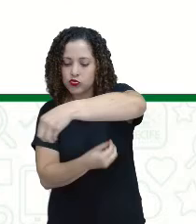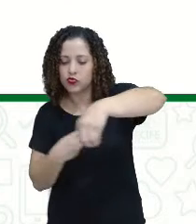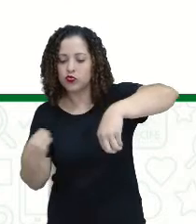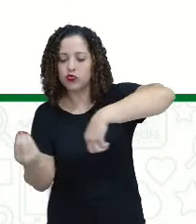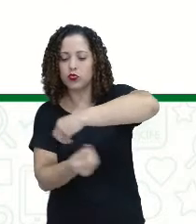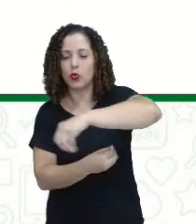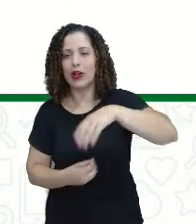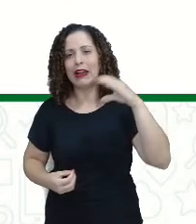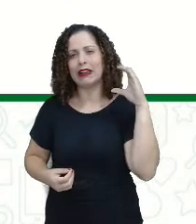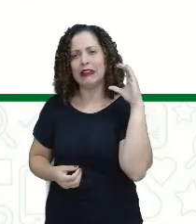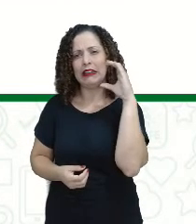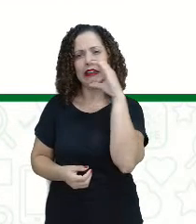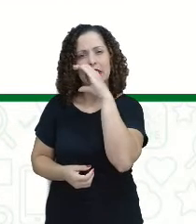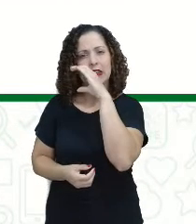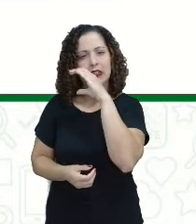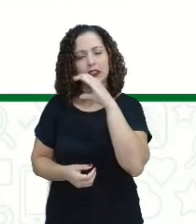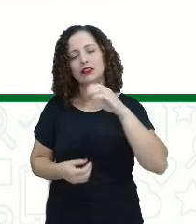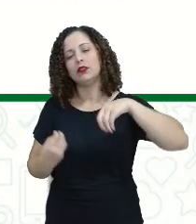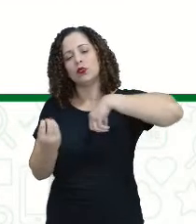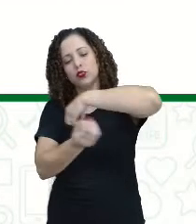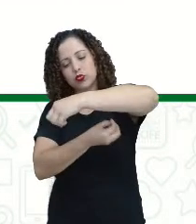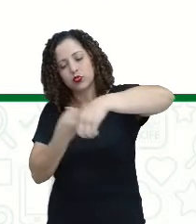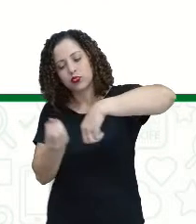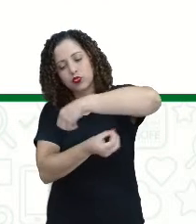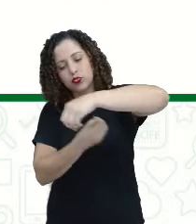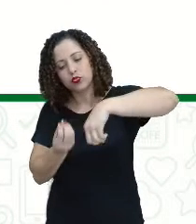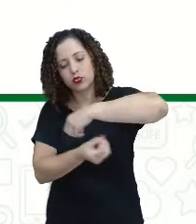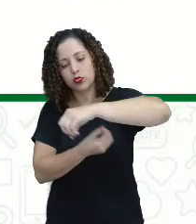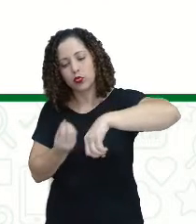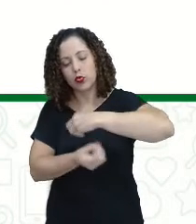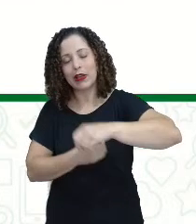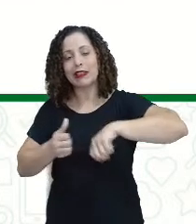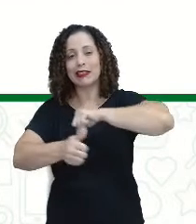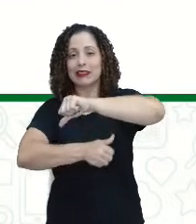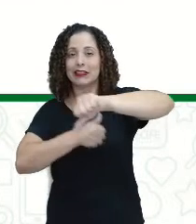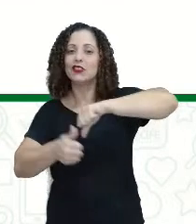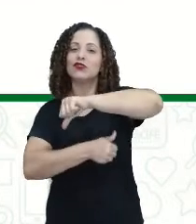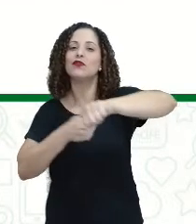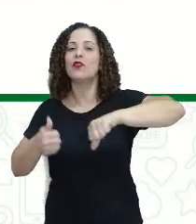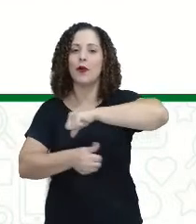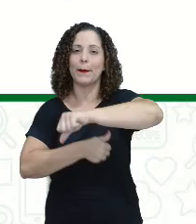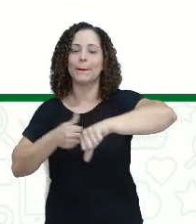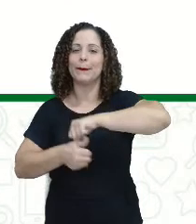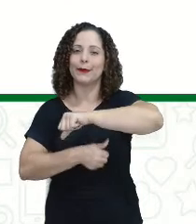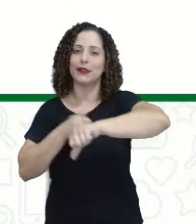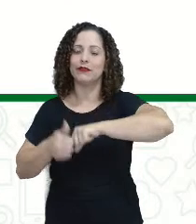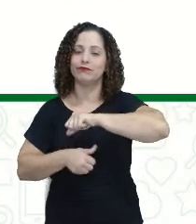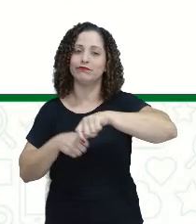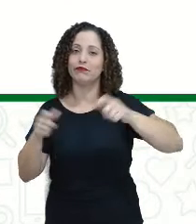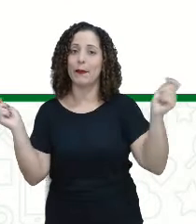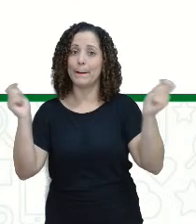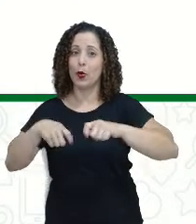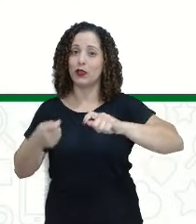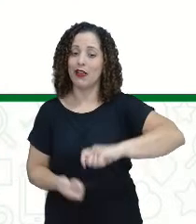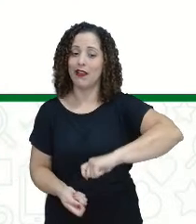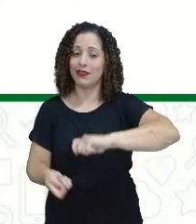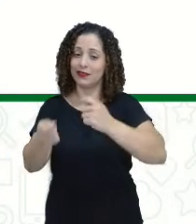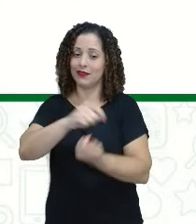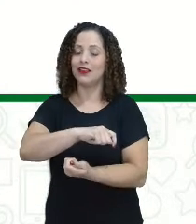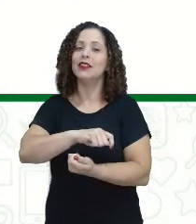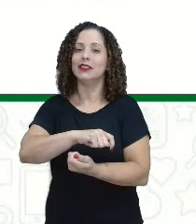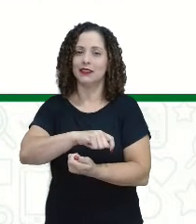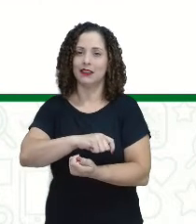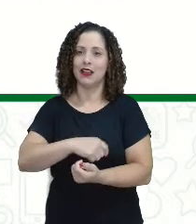do calor que é colocado nele, então ele se transforma numa forma que a gente pode moldar, colocando ele em